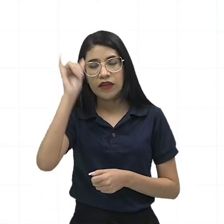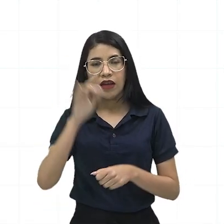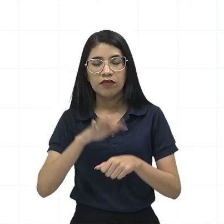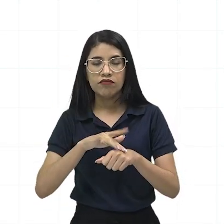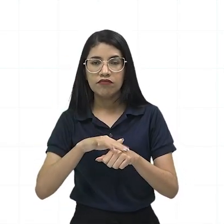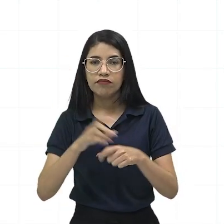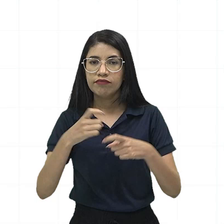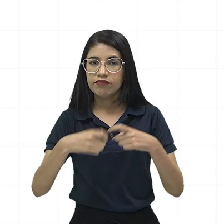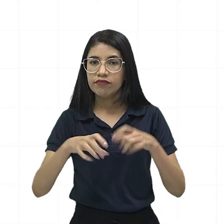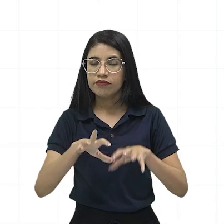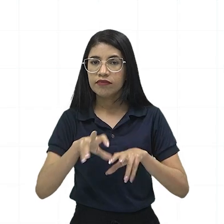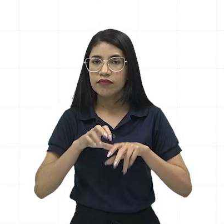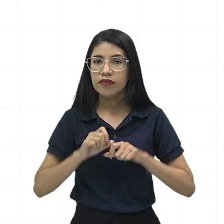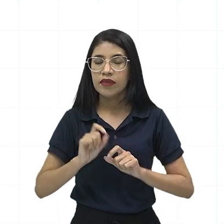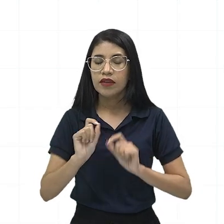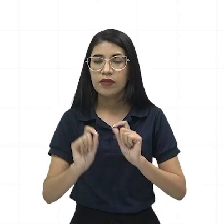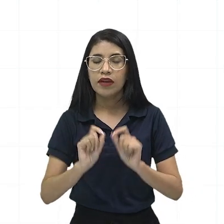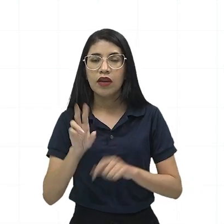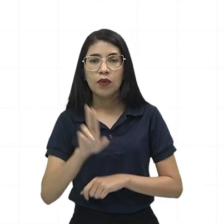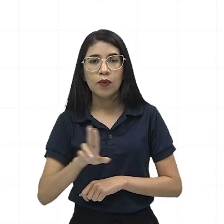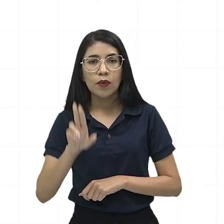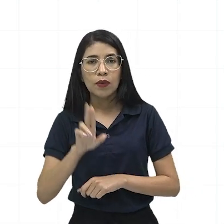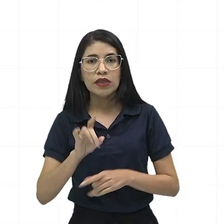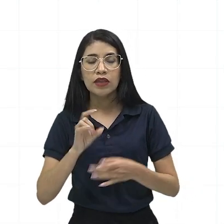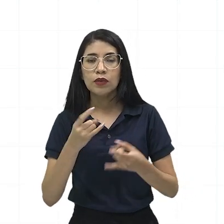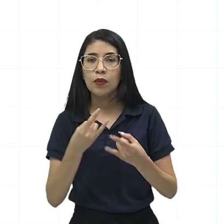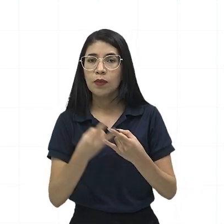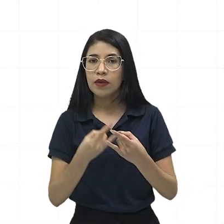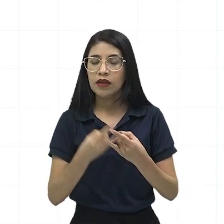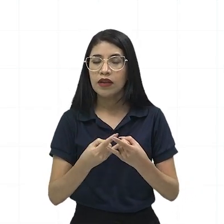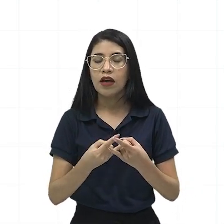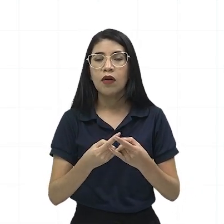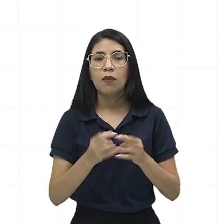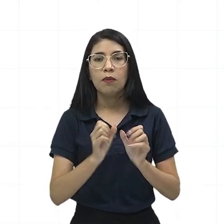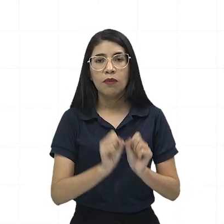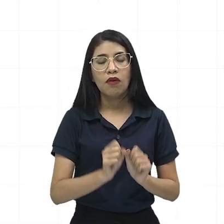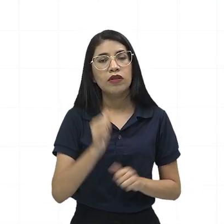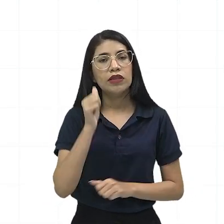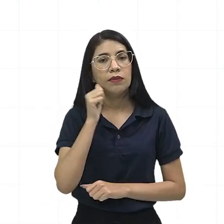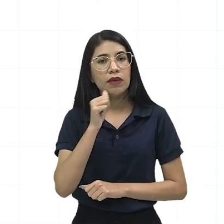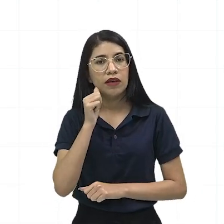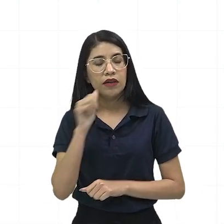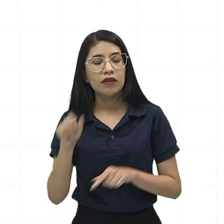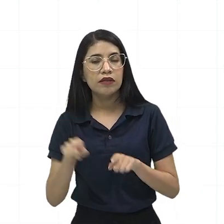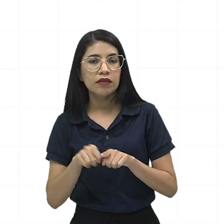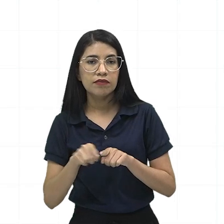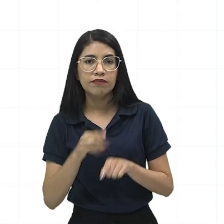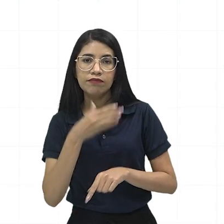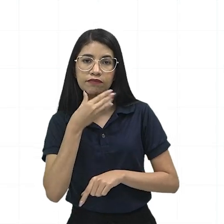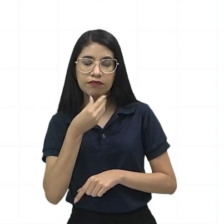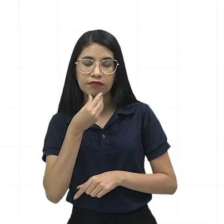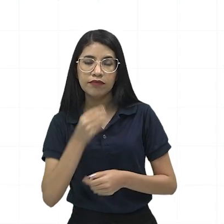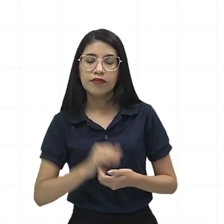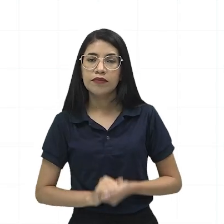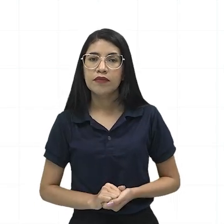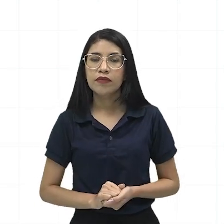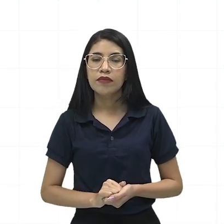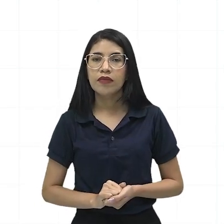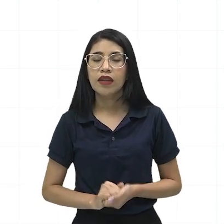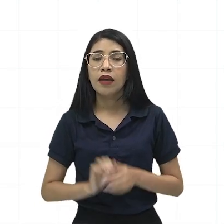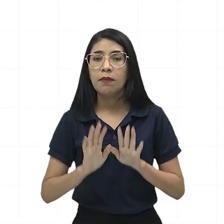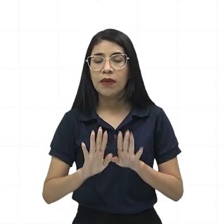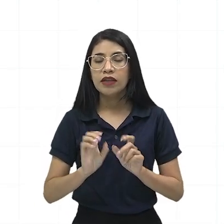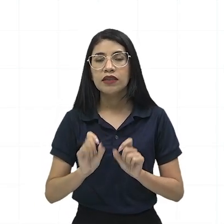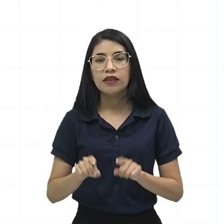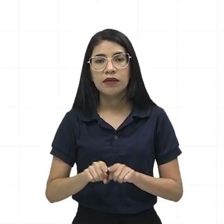sexualmente transmissíveis é o uso dos preservativos, seja ele masculino ou feminino. No entanto,